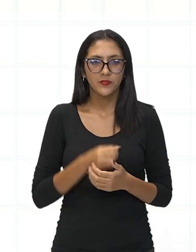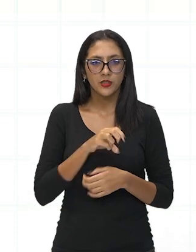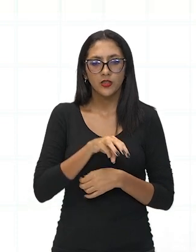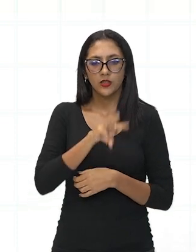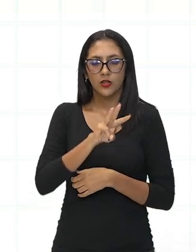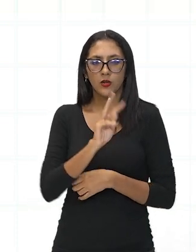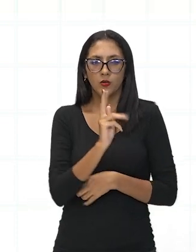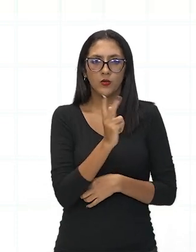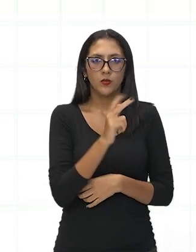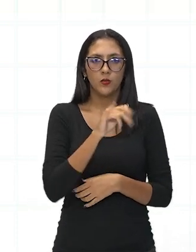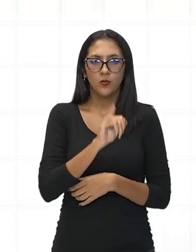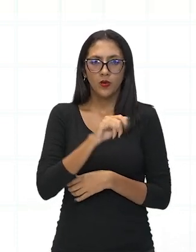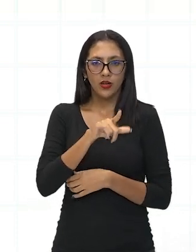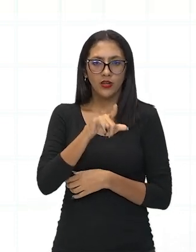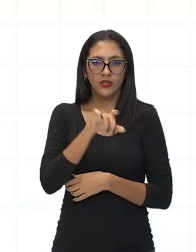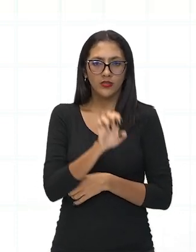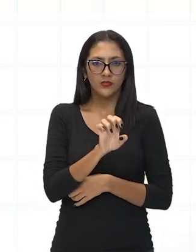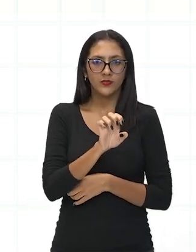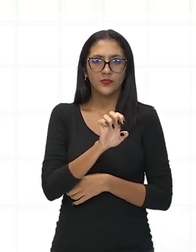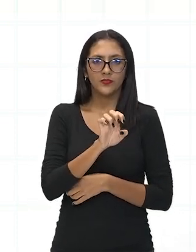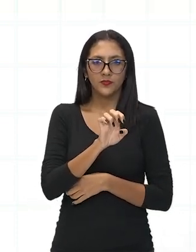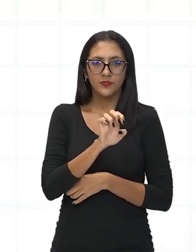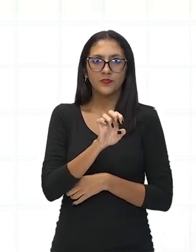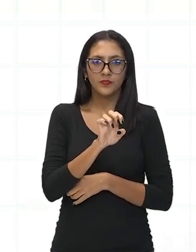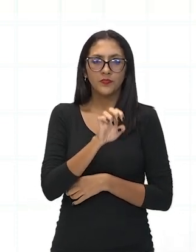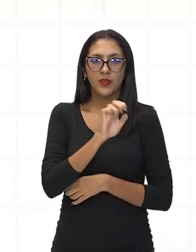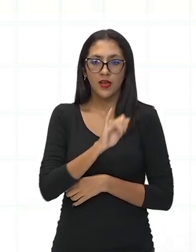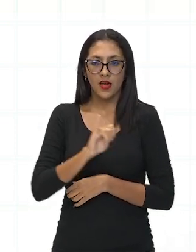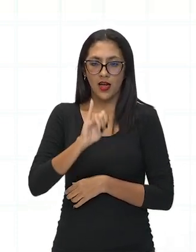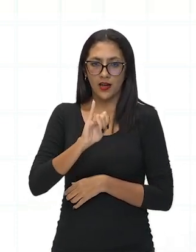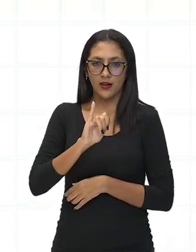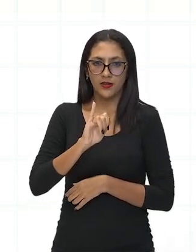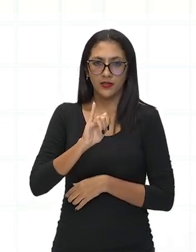enquanto. While I was.